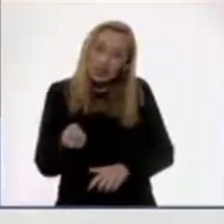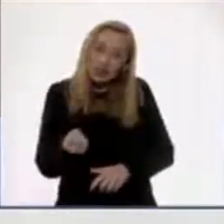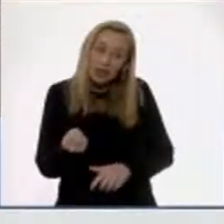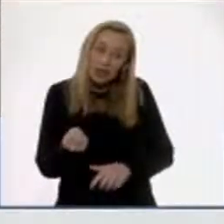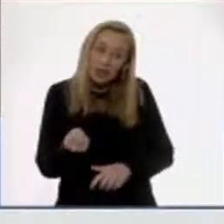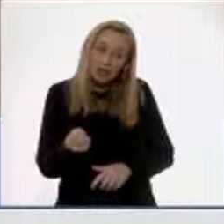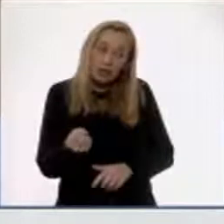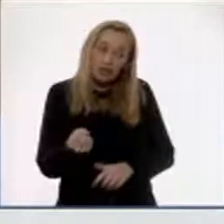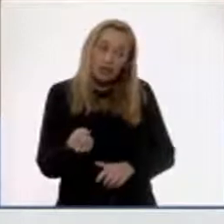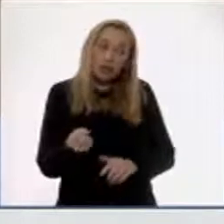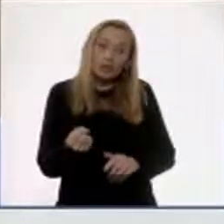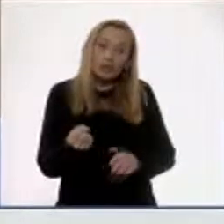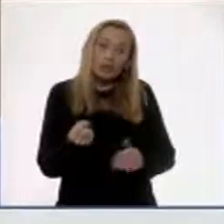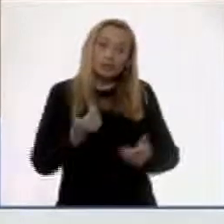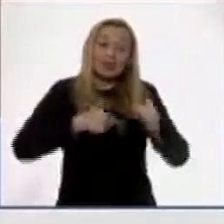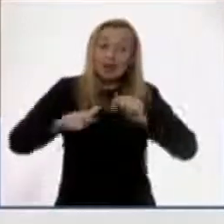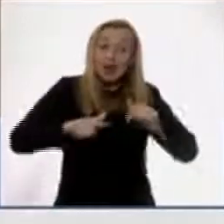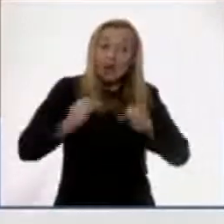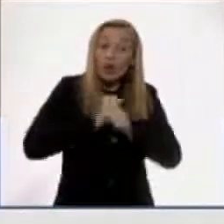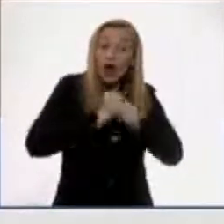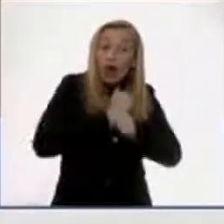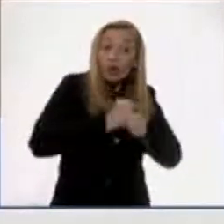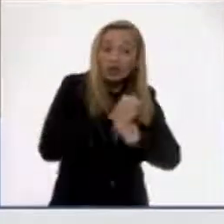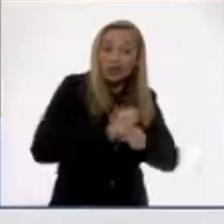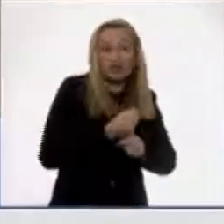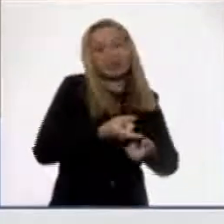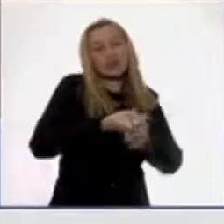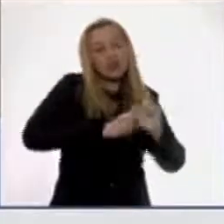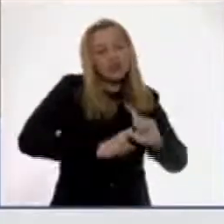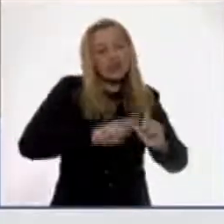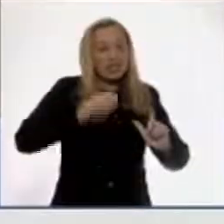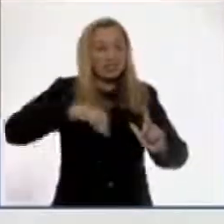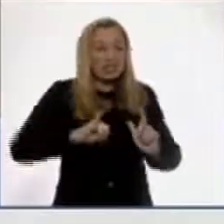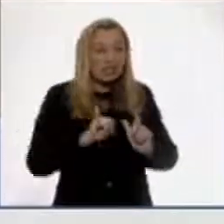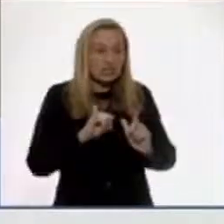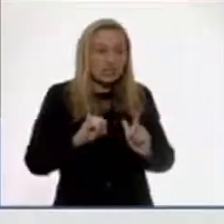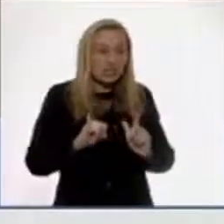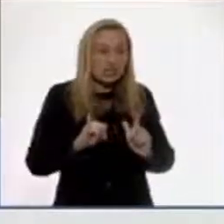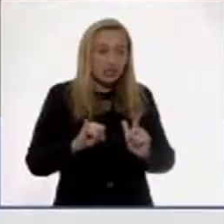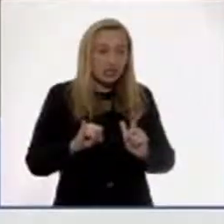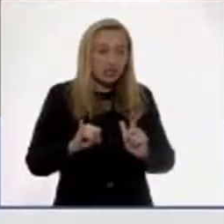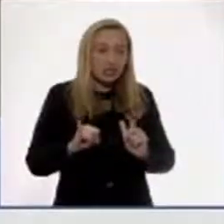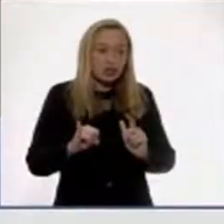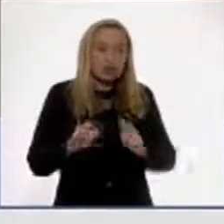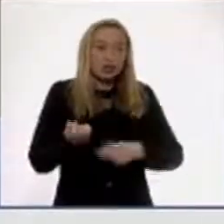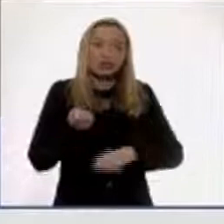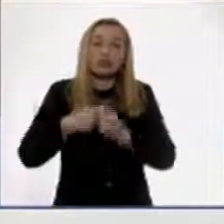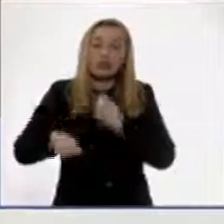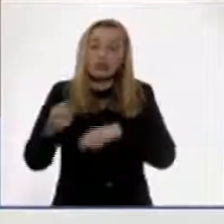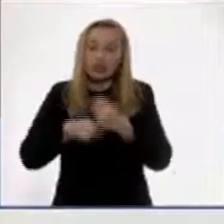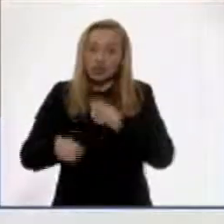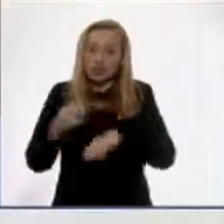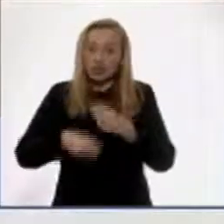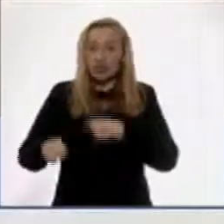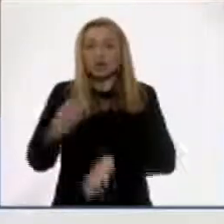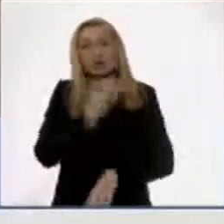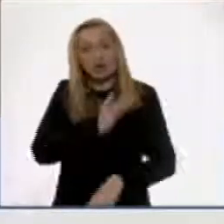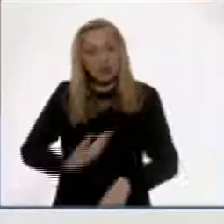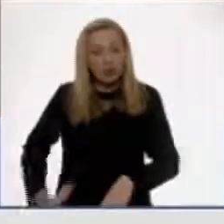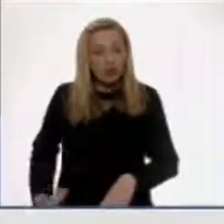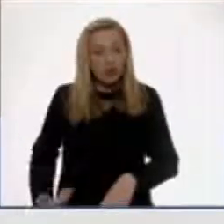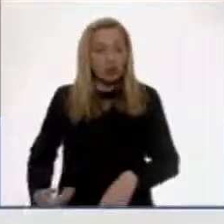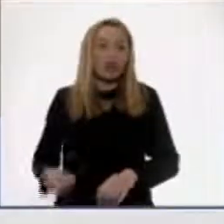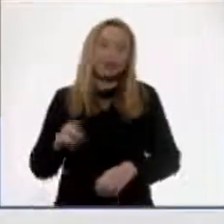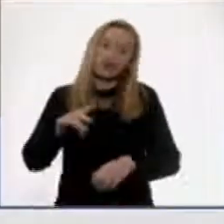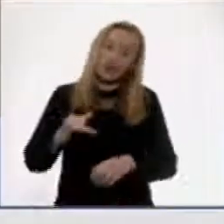proporcionalmente aquilo que contribuiu. Ele vai depender se os investimentos de risco feitos pelo governo vão ter